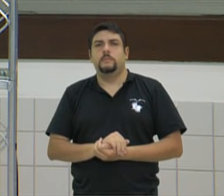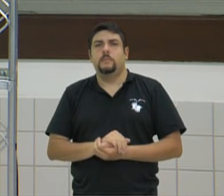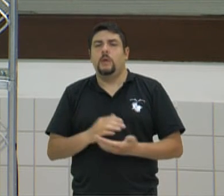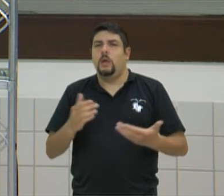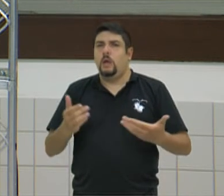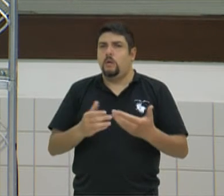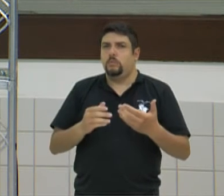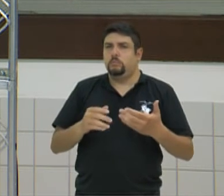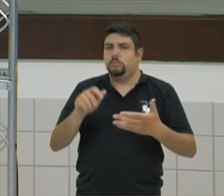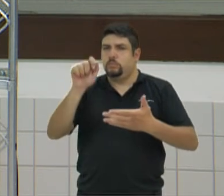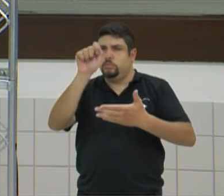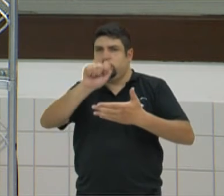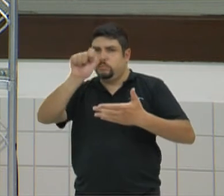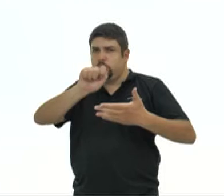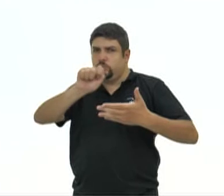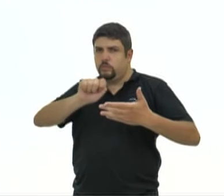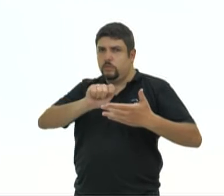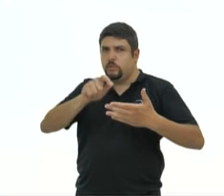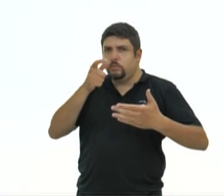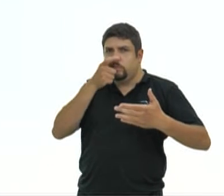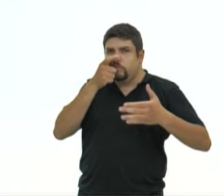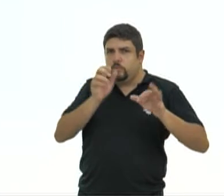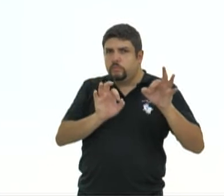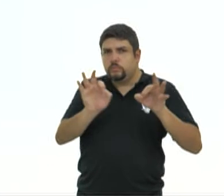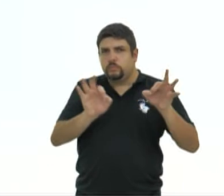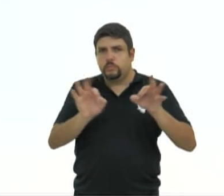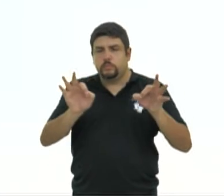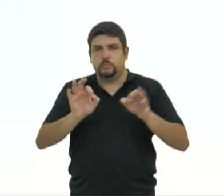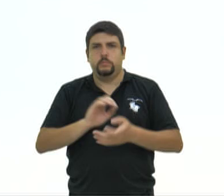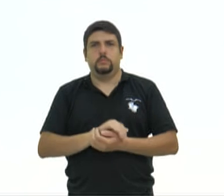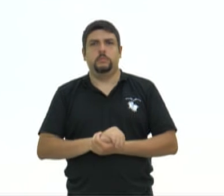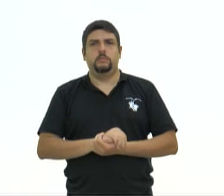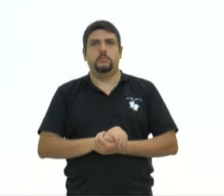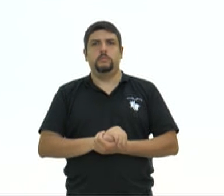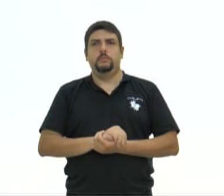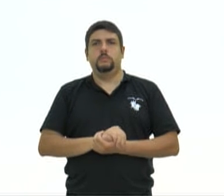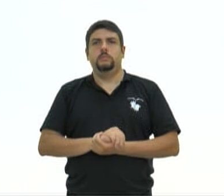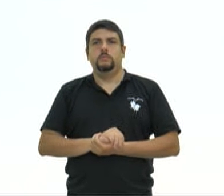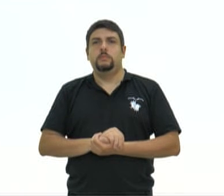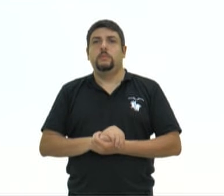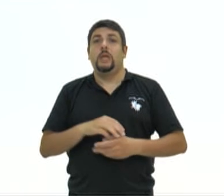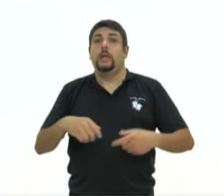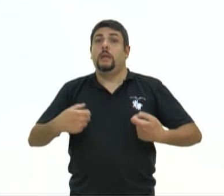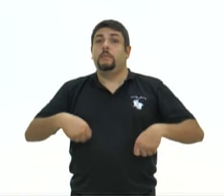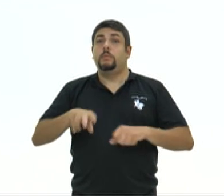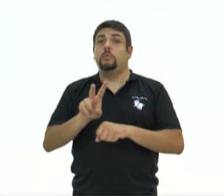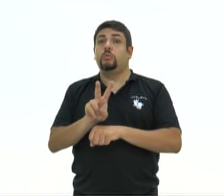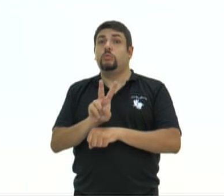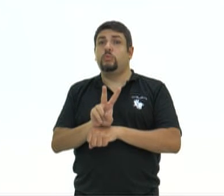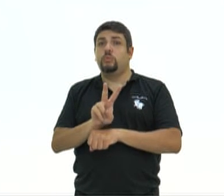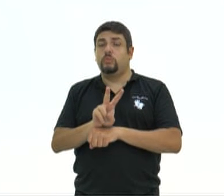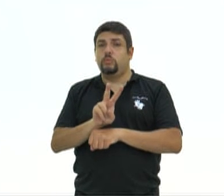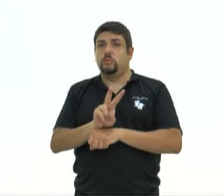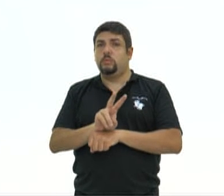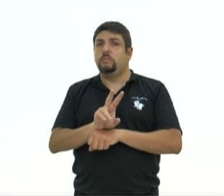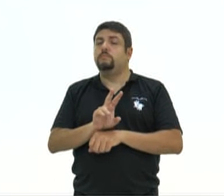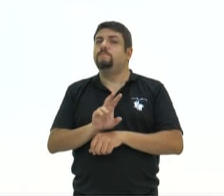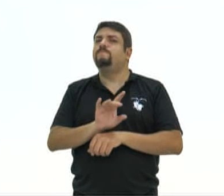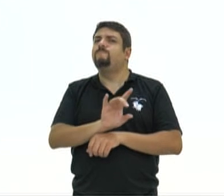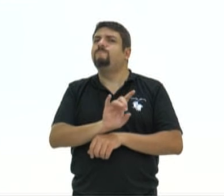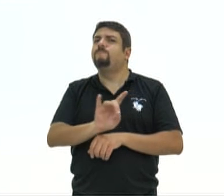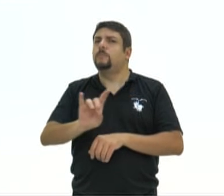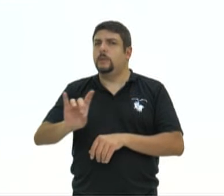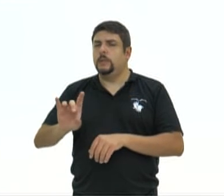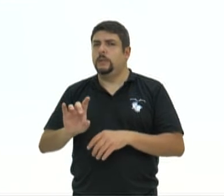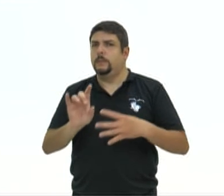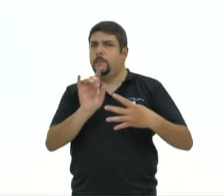gente poder trabalhar um pouquinho. Dá uma olhada então. A gente precisa aqui tomar cuidado com o que é pedido em cada coisa. E como